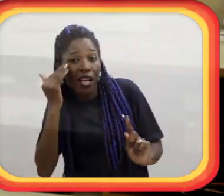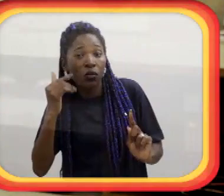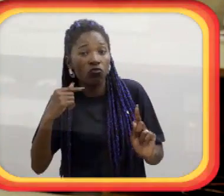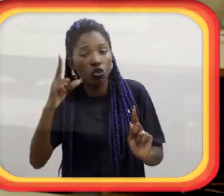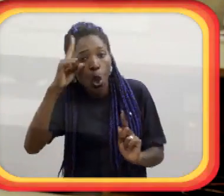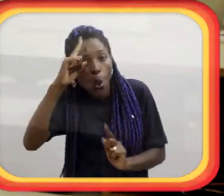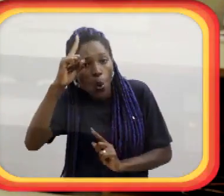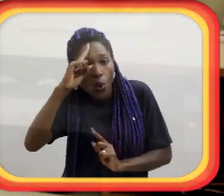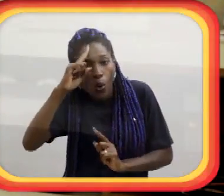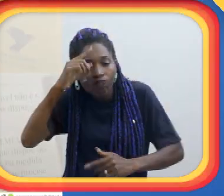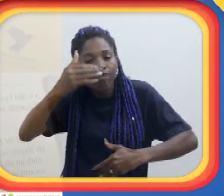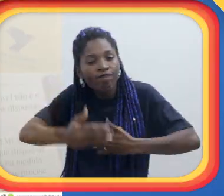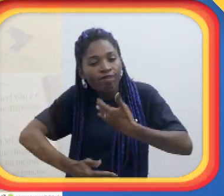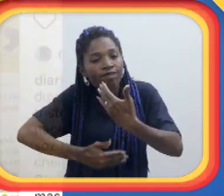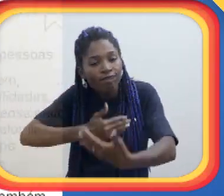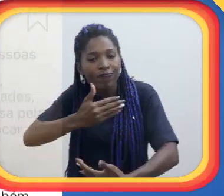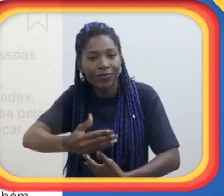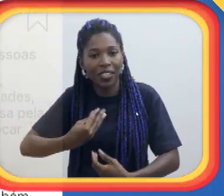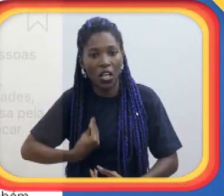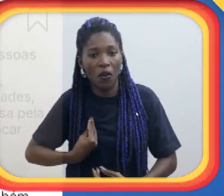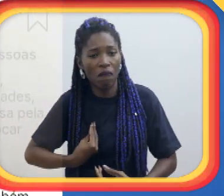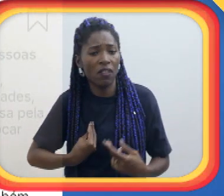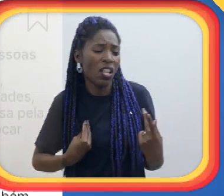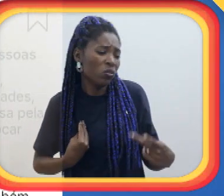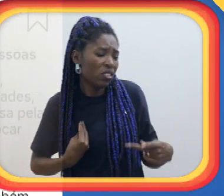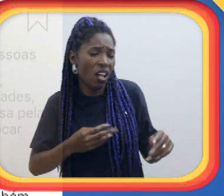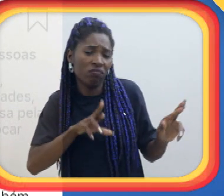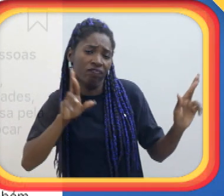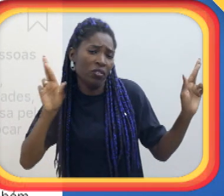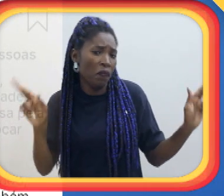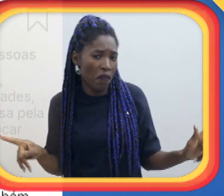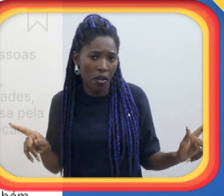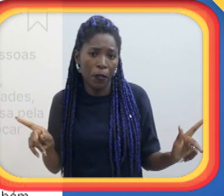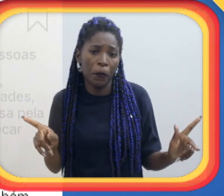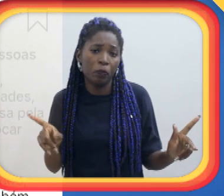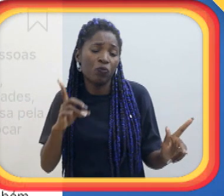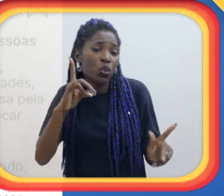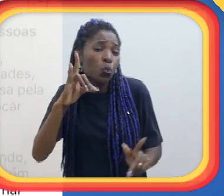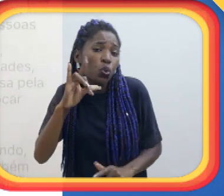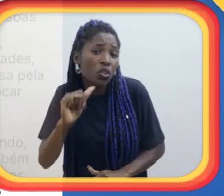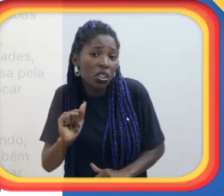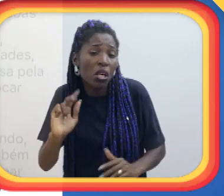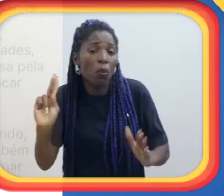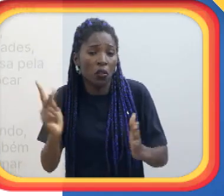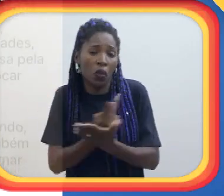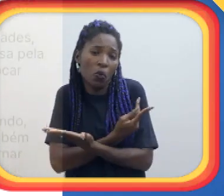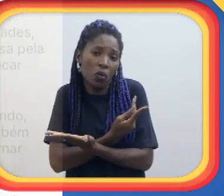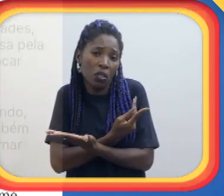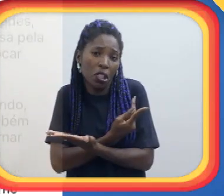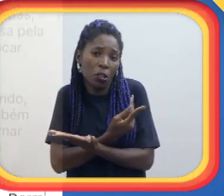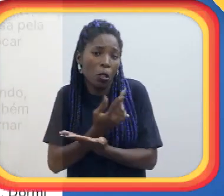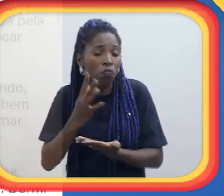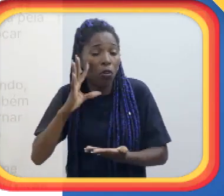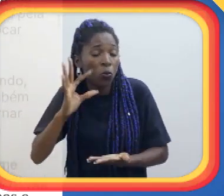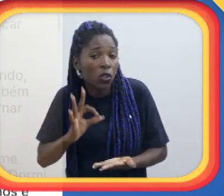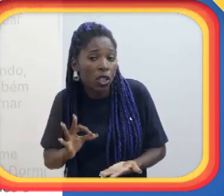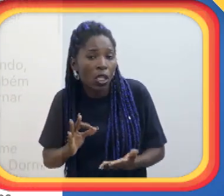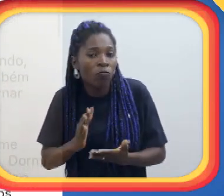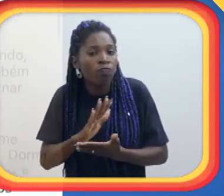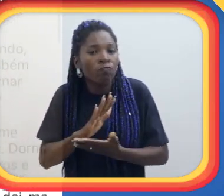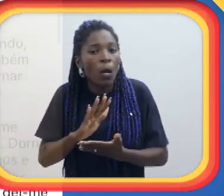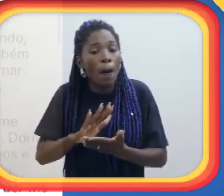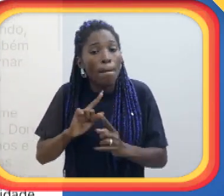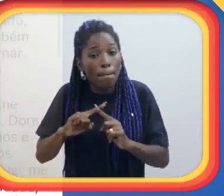de vista, é aquilo que eu entendo do nosso cotidiano e ela certamente tem o dela e em algum momento isso